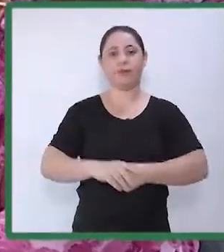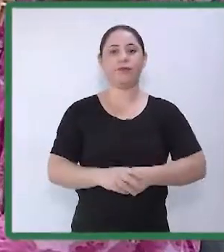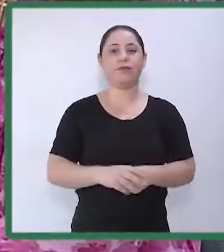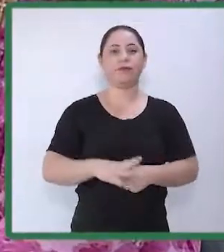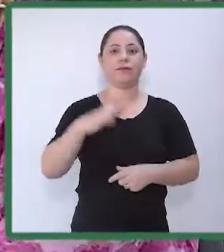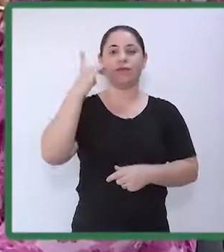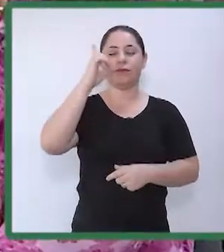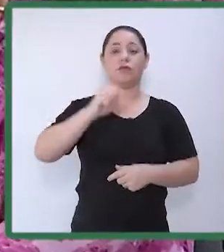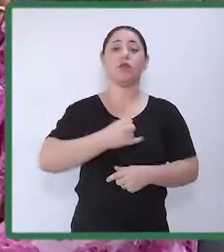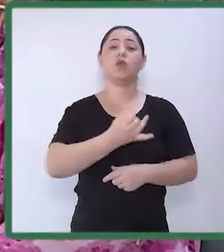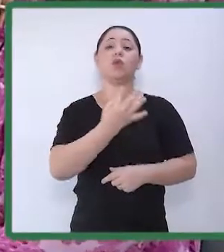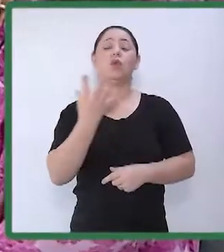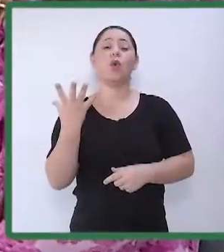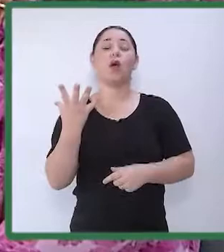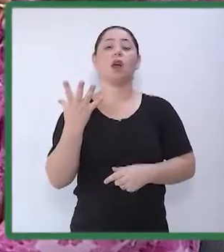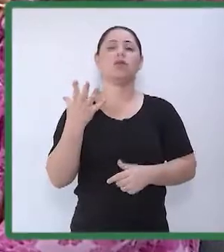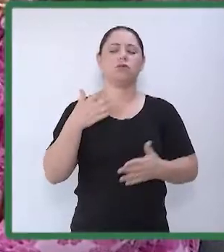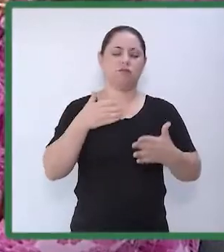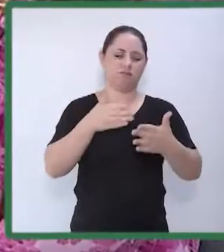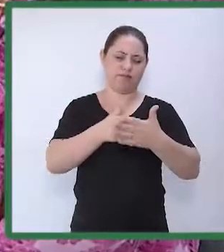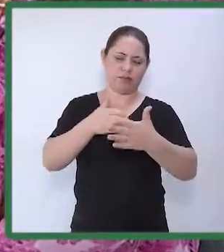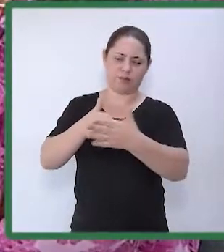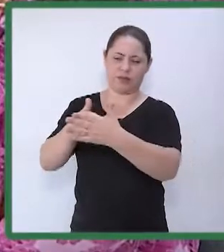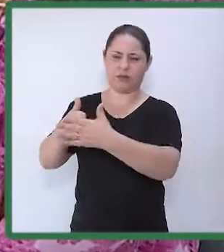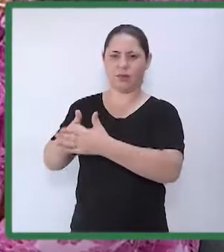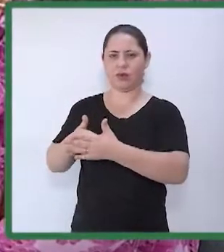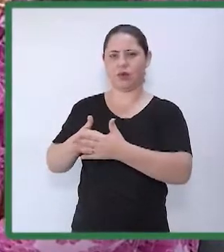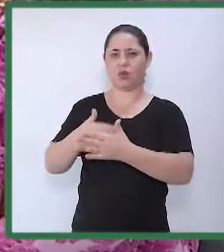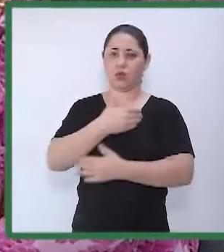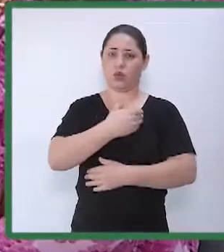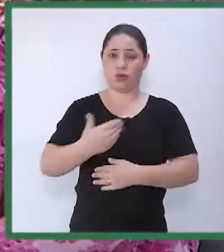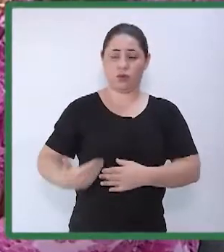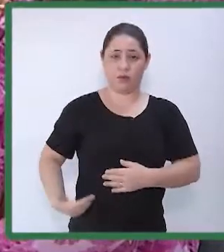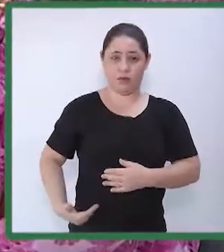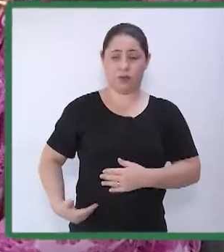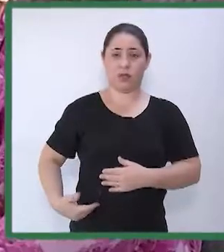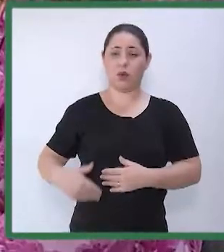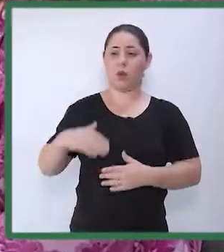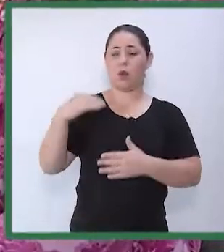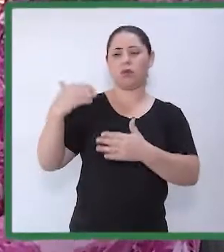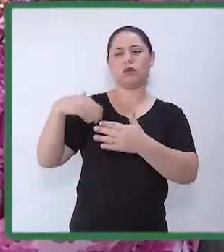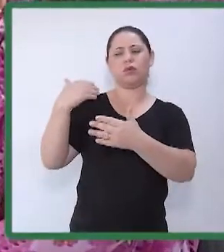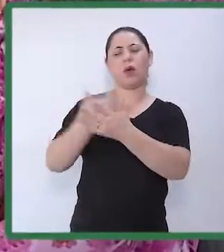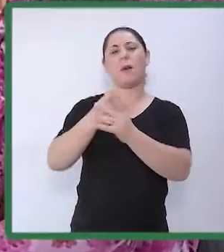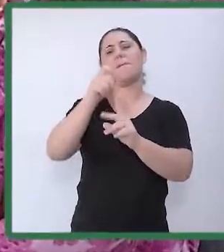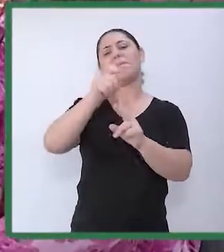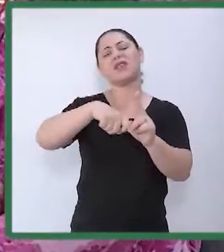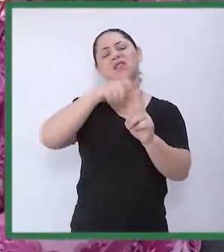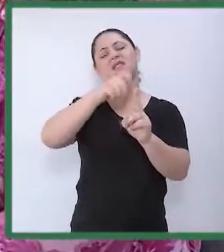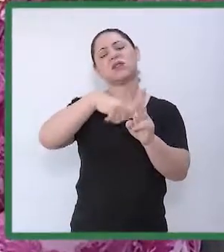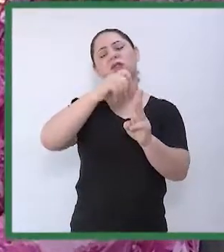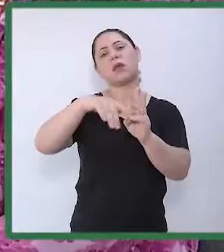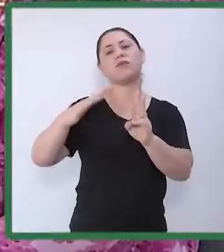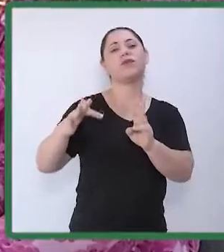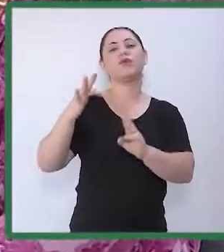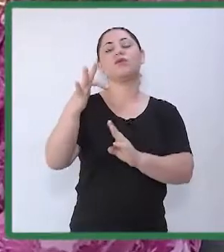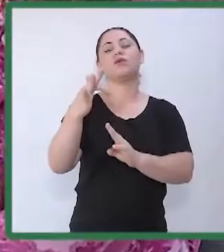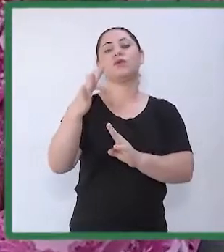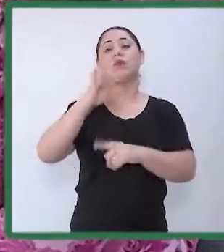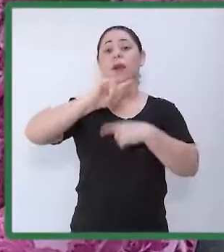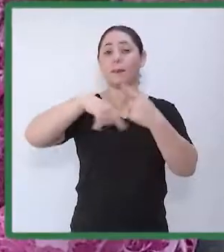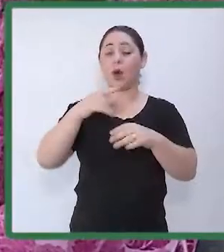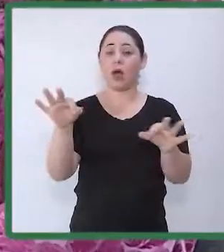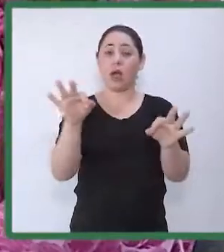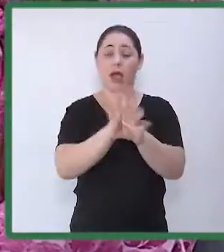Sul. Deputada, quais são os grandes desafios do governo aí para os próximos meses, depois